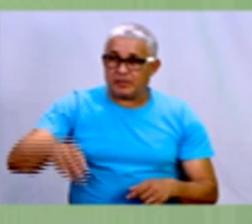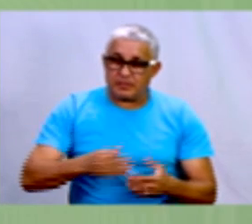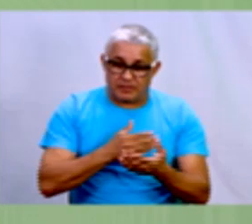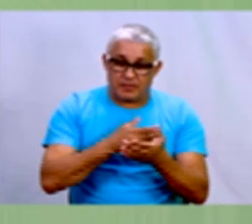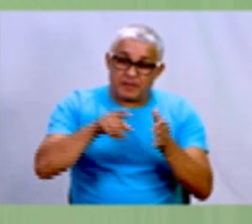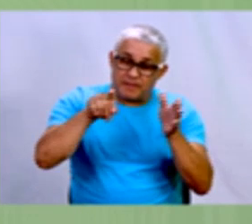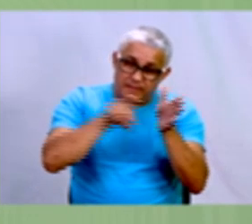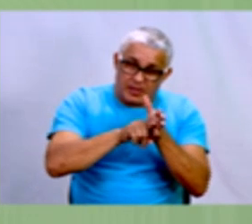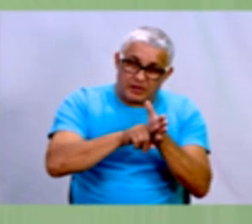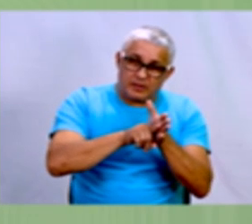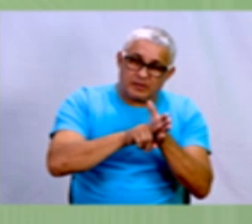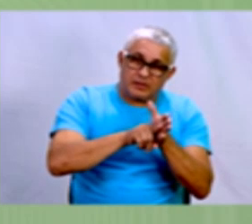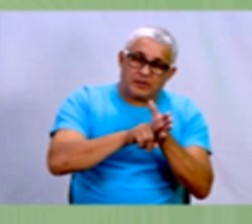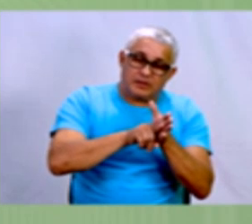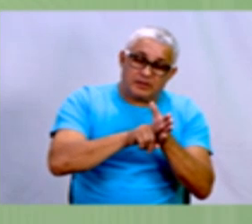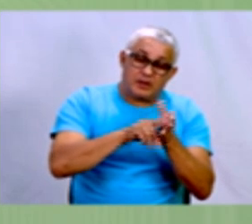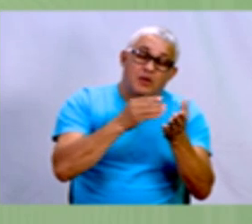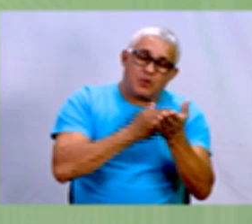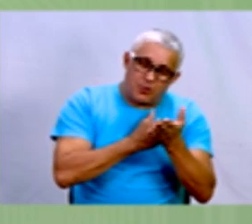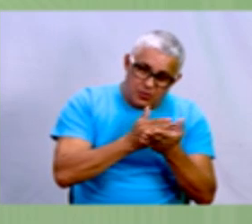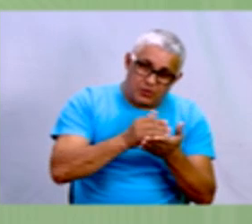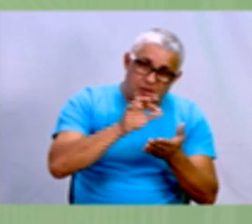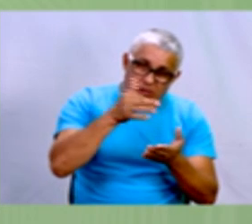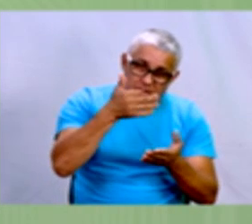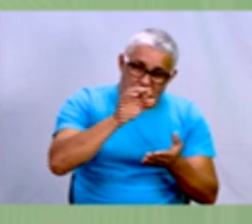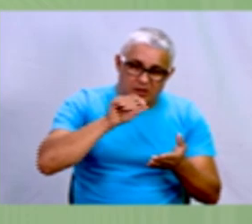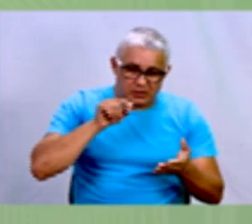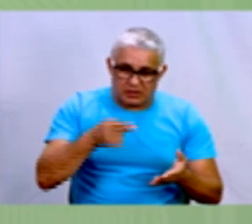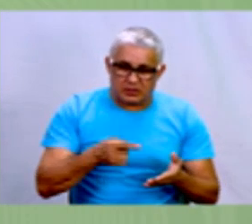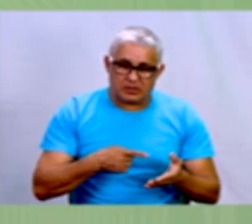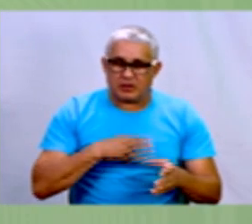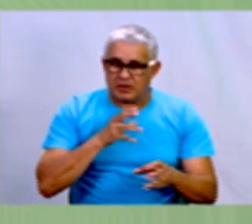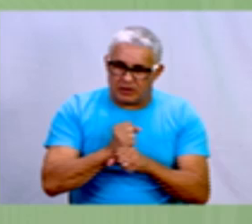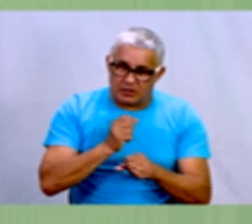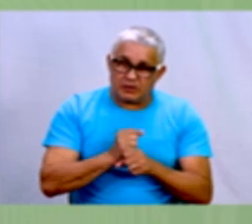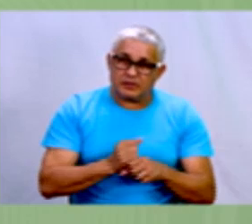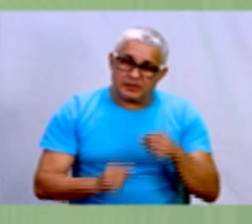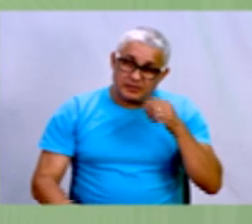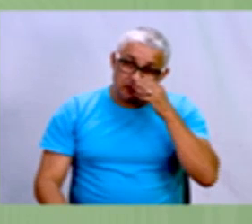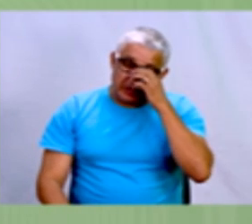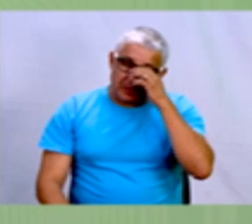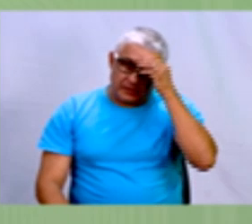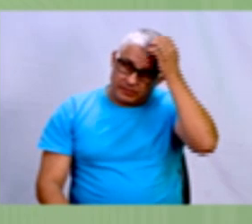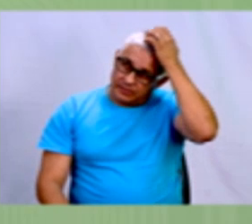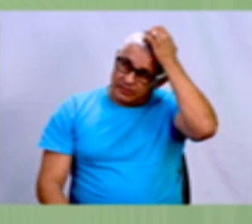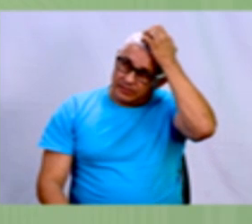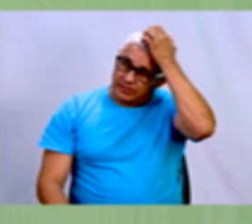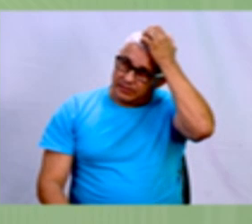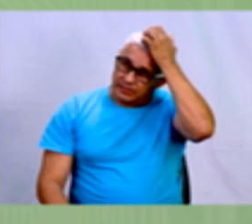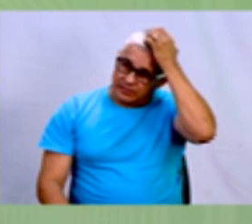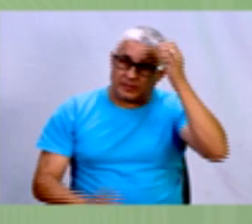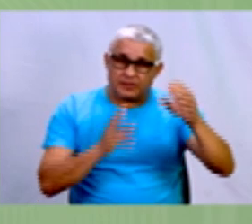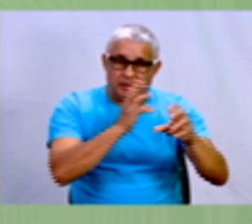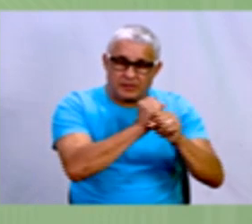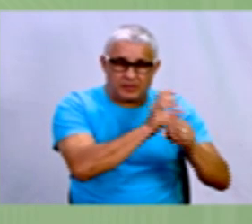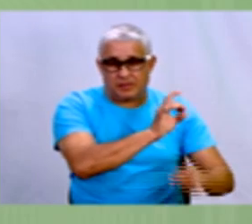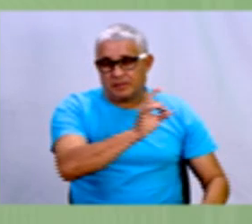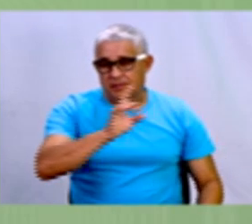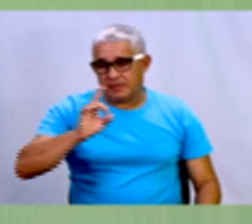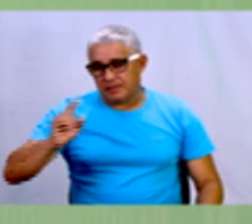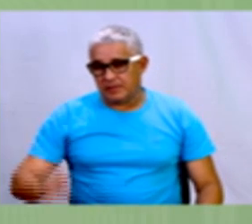que foi 10.000, ok? Então, aqui, quando a gente faz essa conta, a gente vai ter, vamos fazer a soma de cada um, né, que